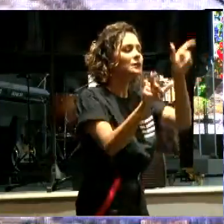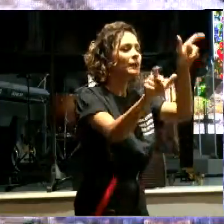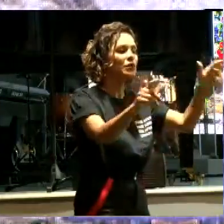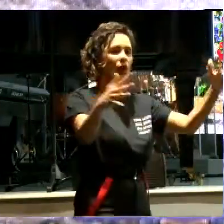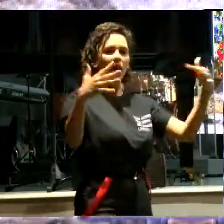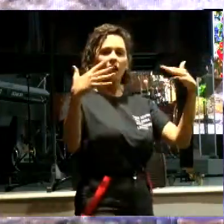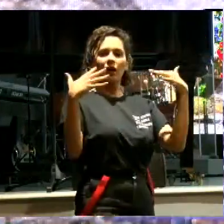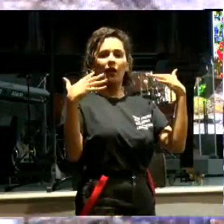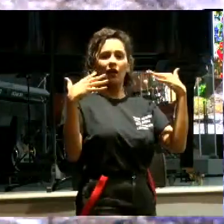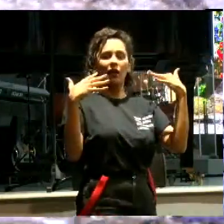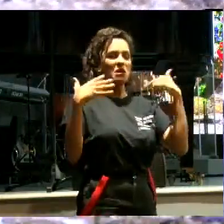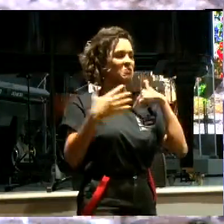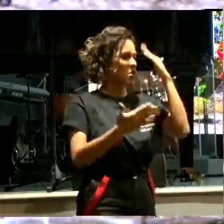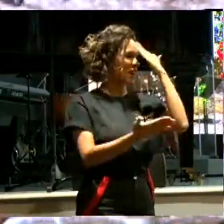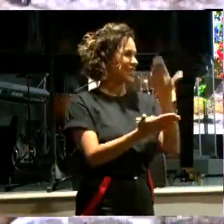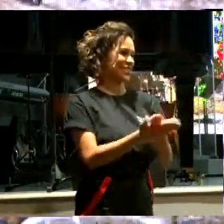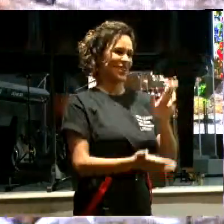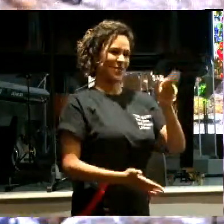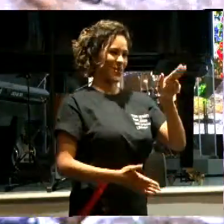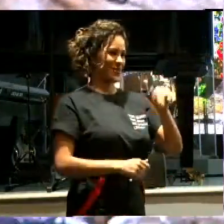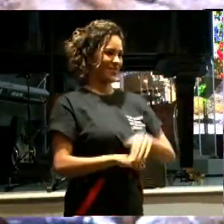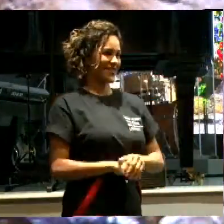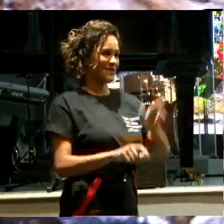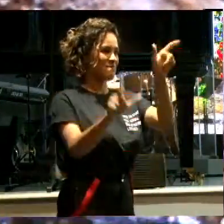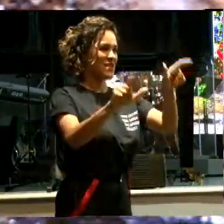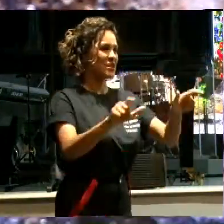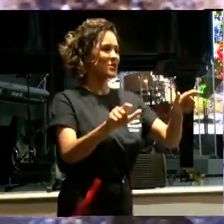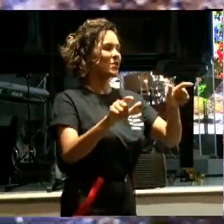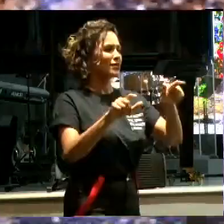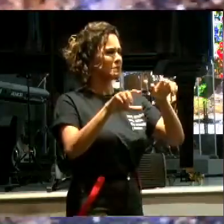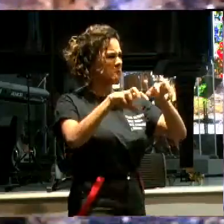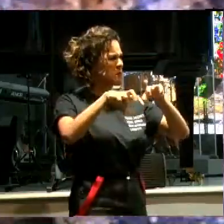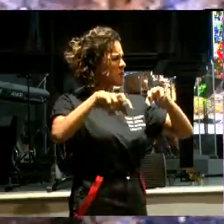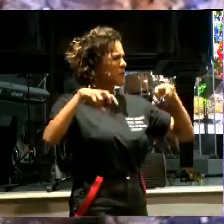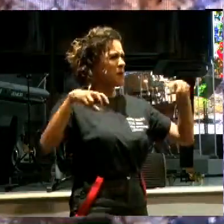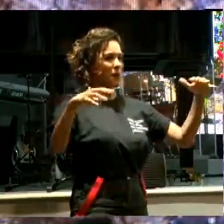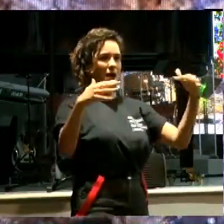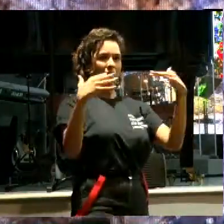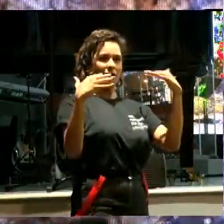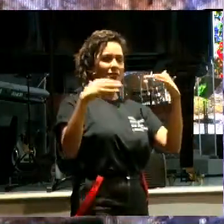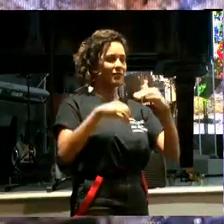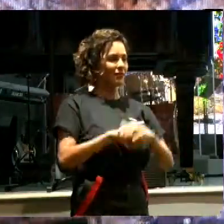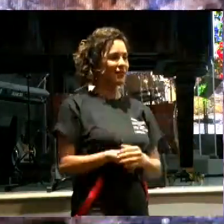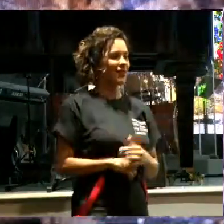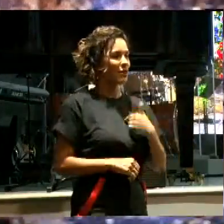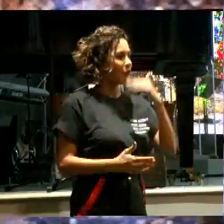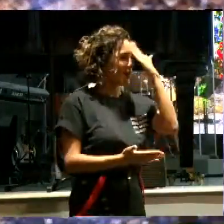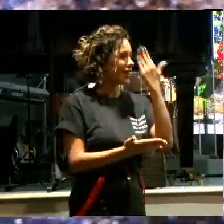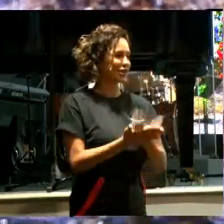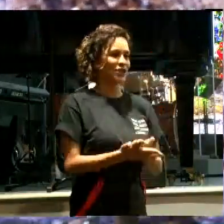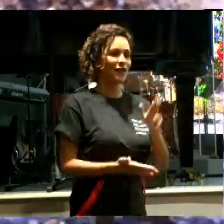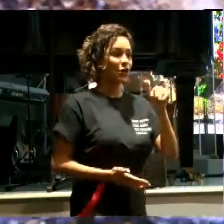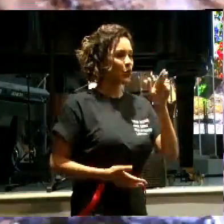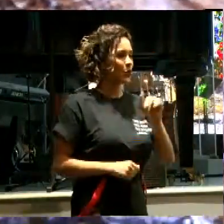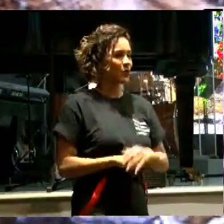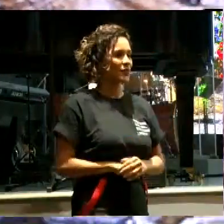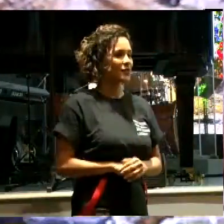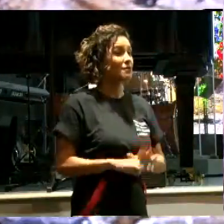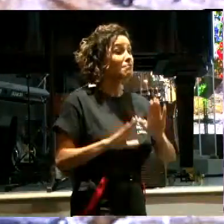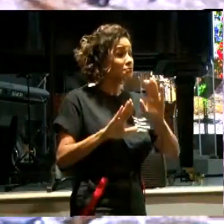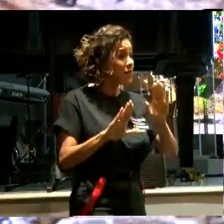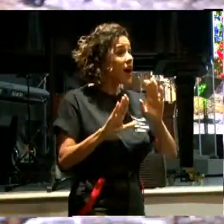além disso. Ele não me deu só pessoas para me ouvir. Ele me deu pessoas como a